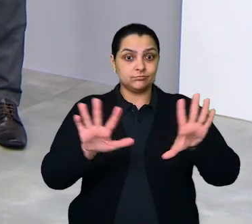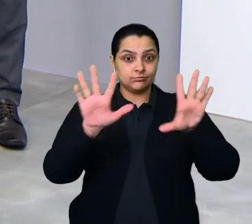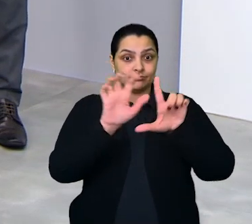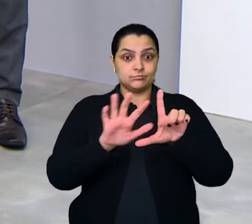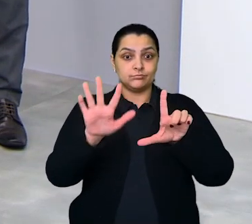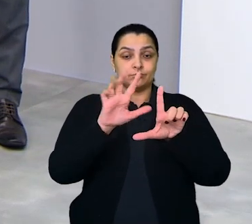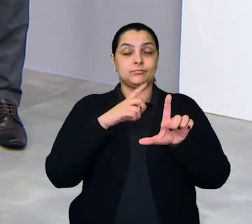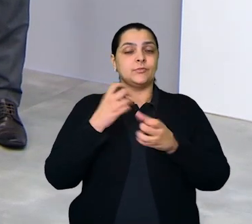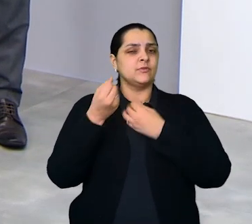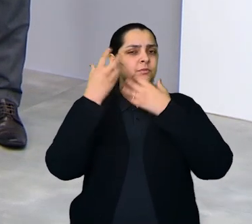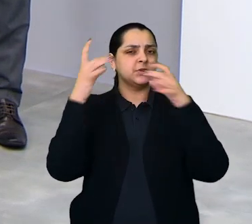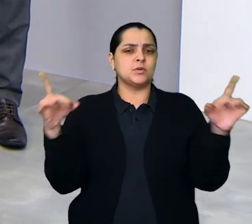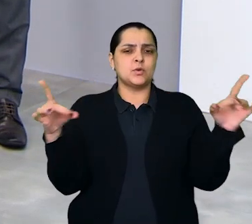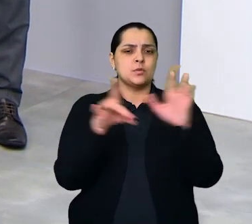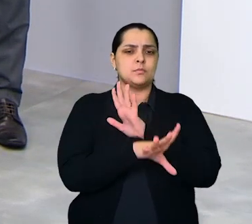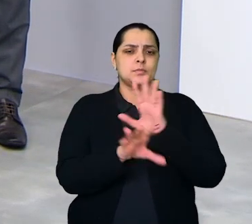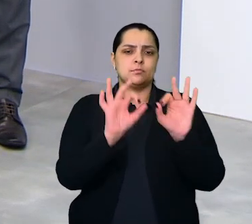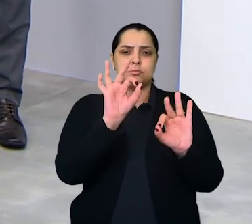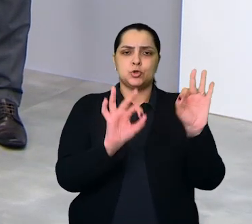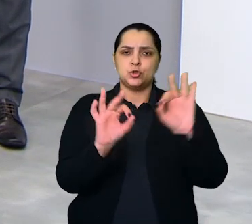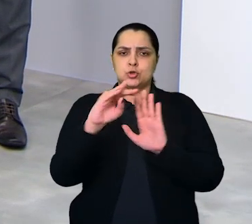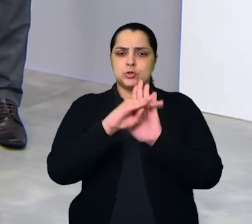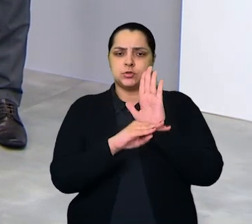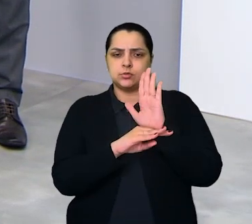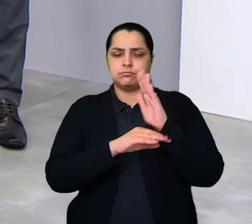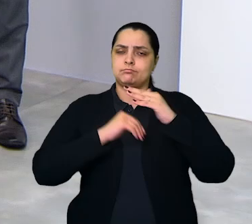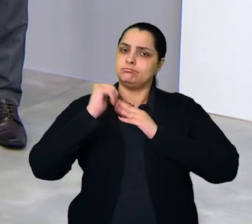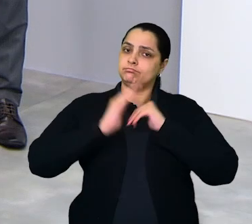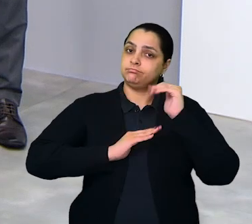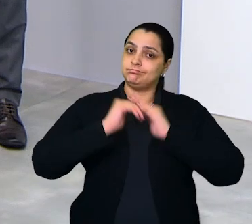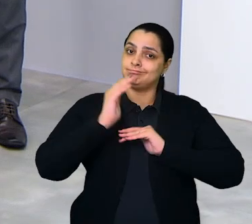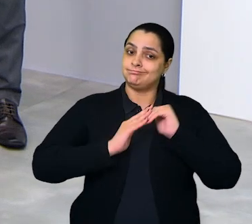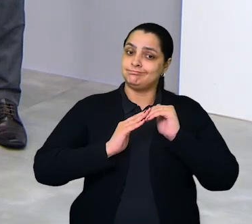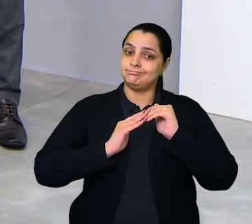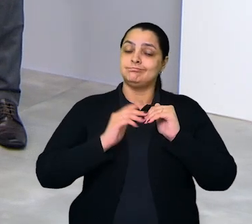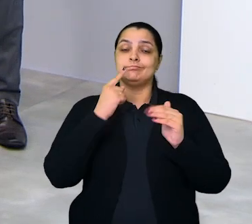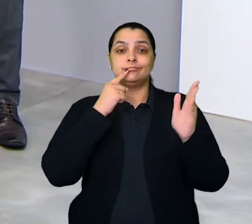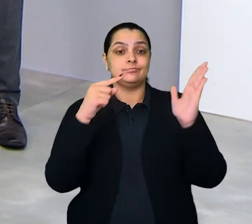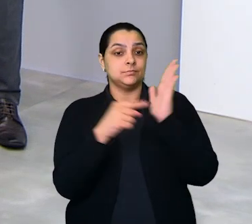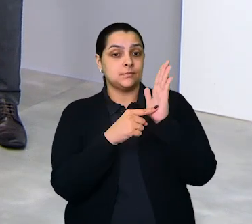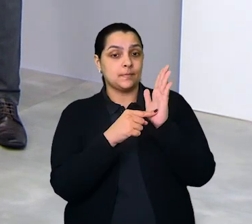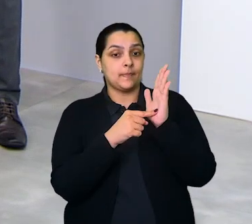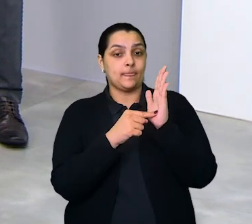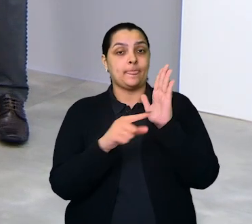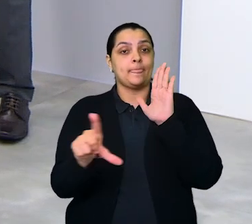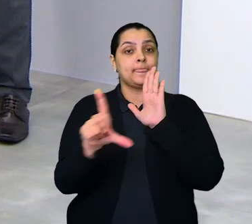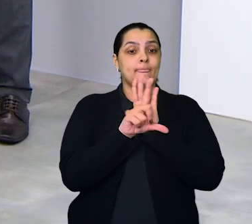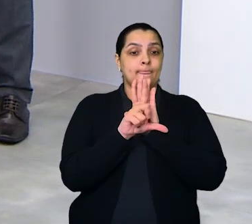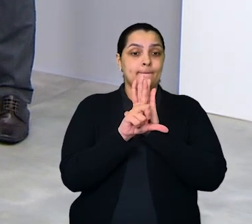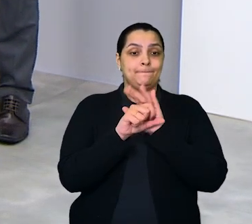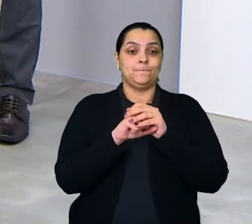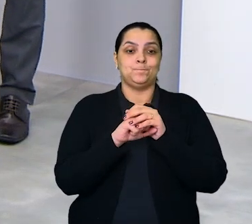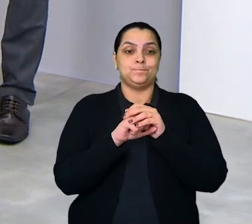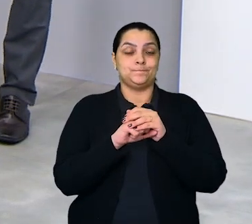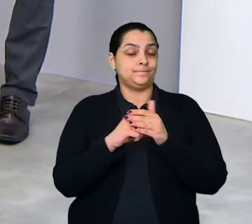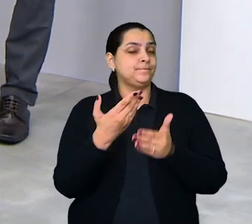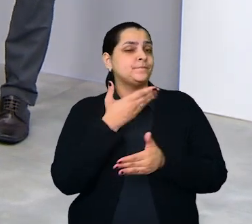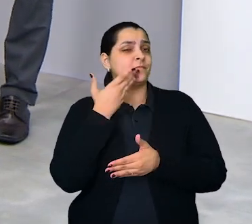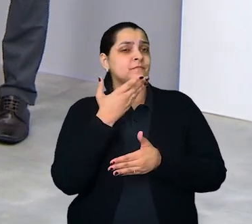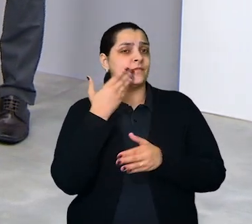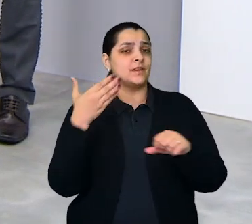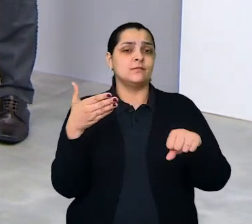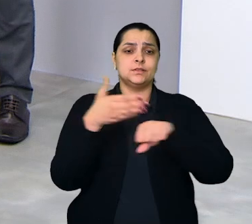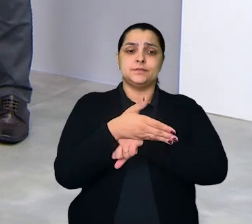acessar informações completas sobre projetos, boas práticas, canais de denúncia e legislação. Além de facilitar